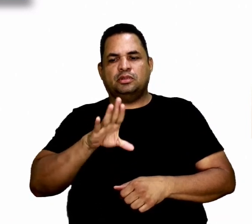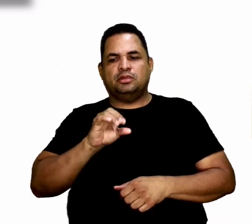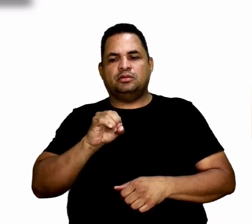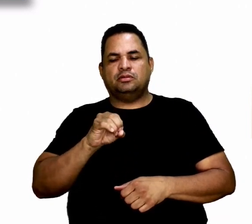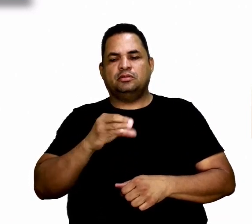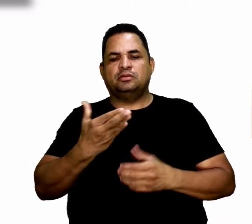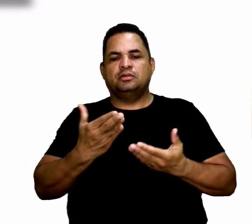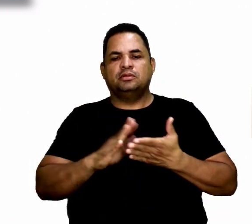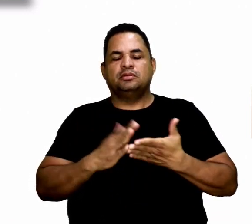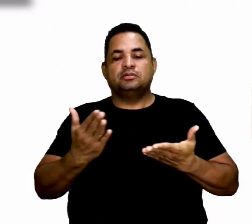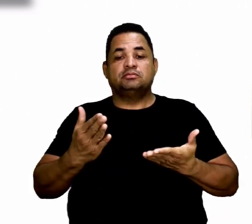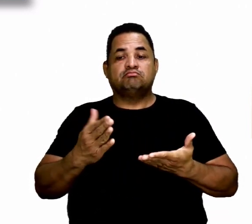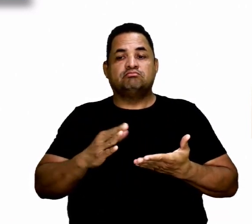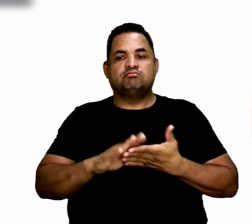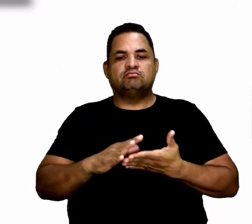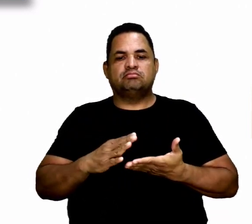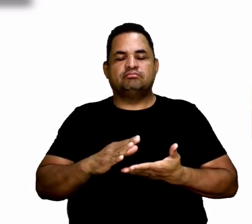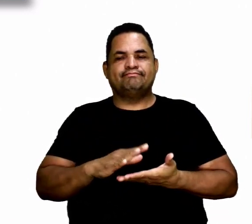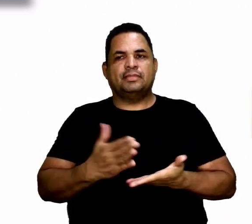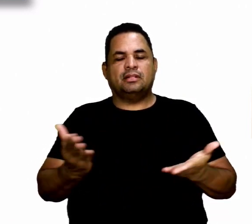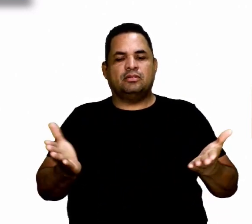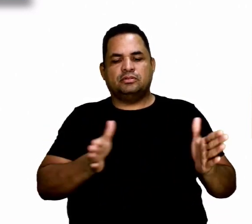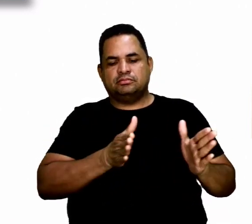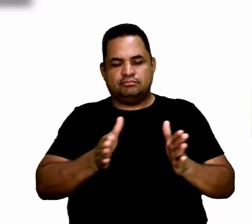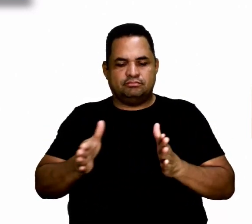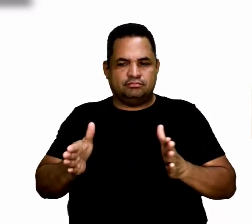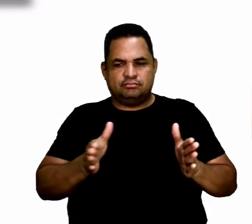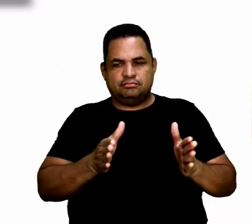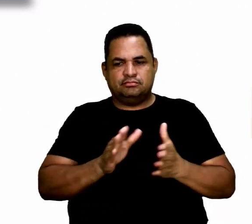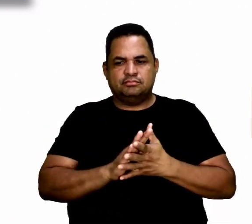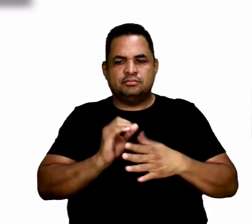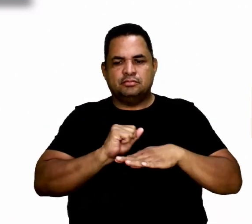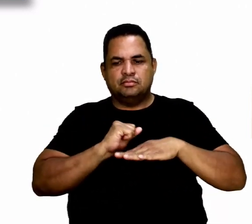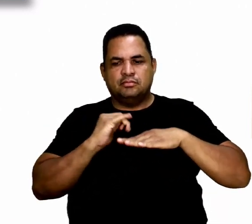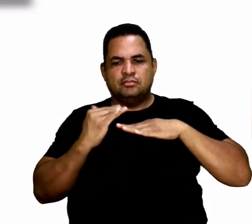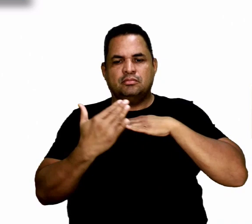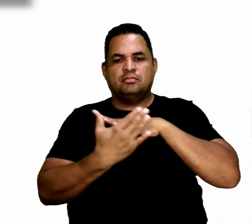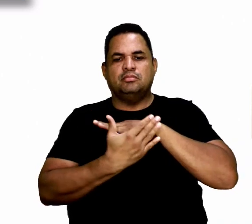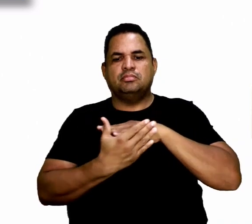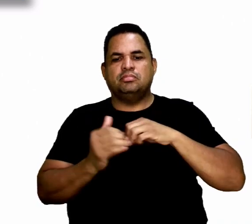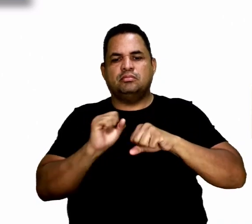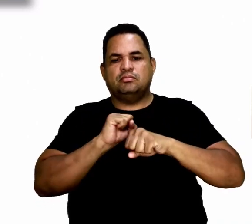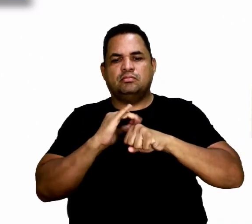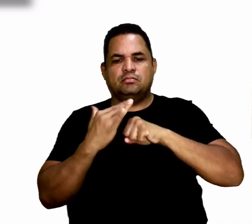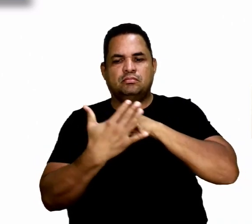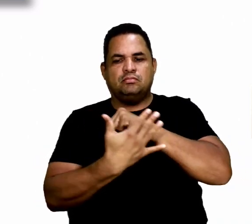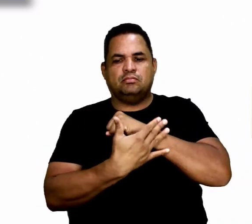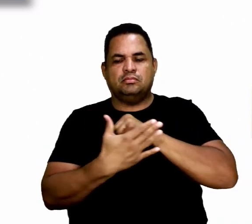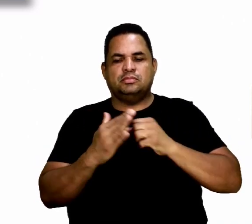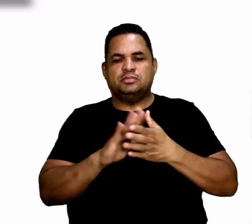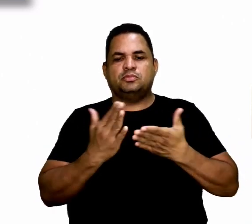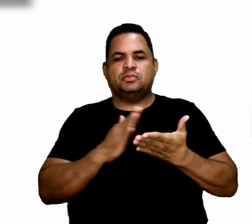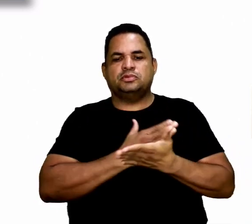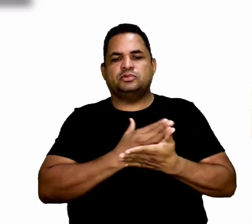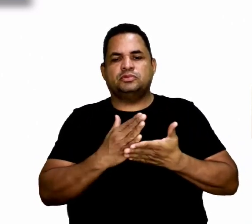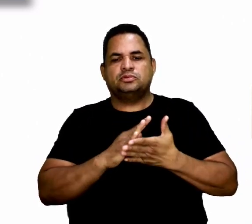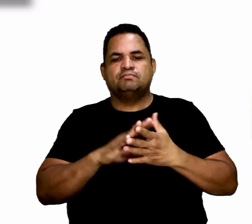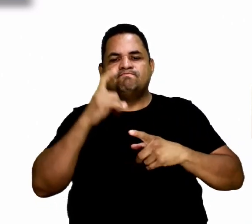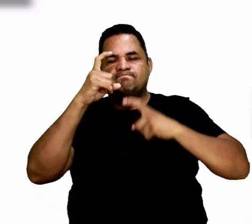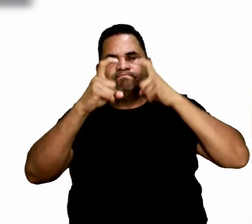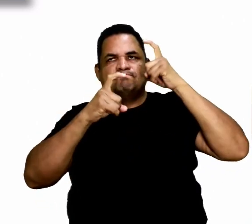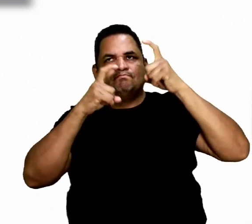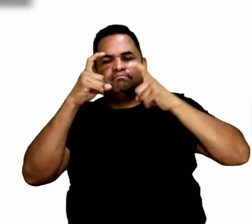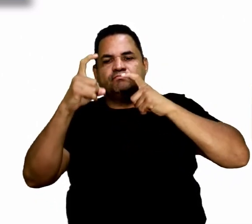que muita gente agora, nesse período, principalmente de pandemia, passou a se preocupar muito com essa